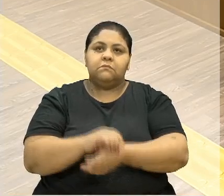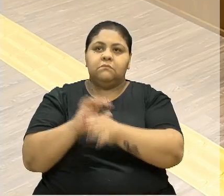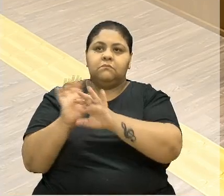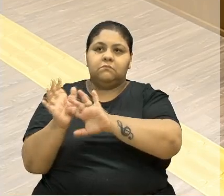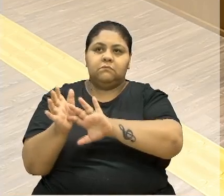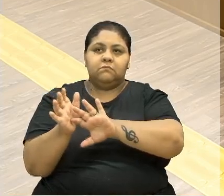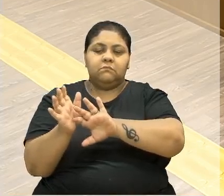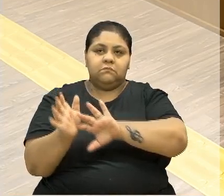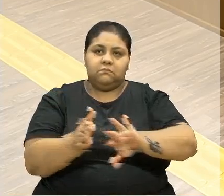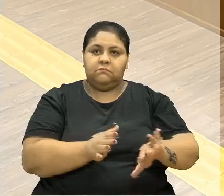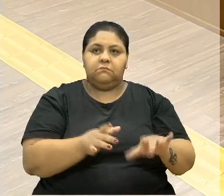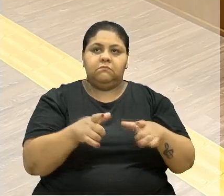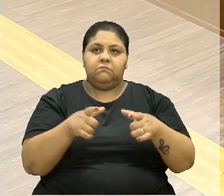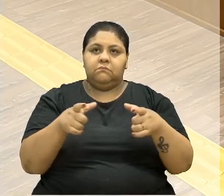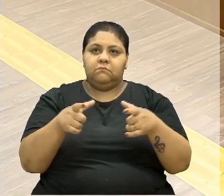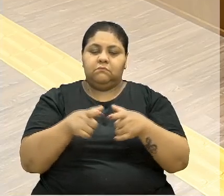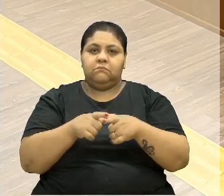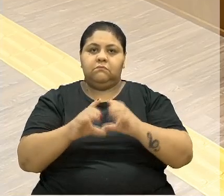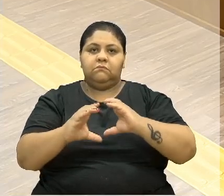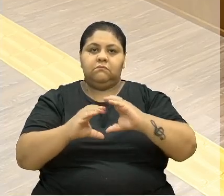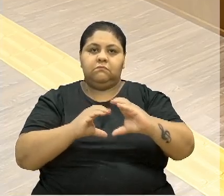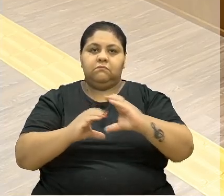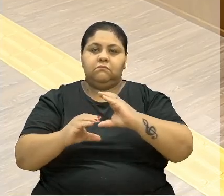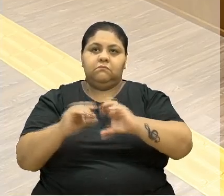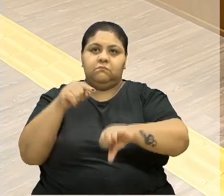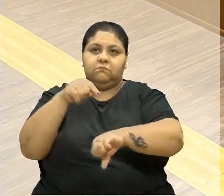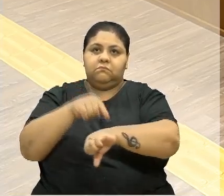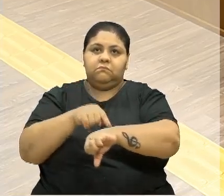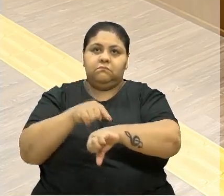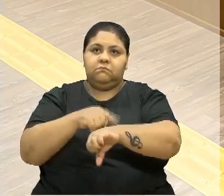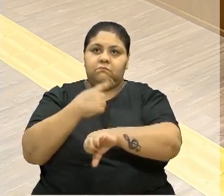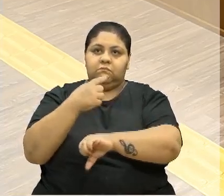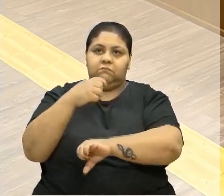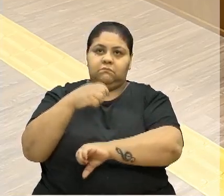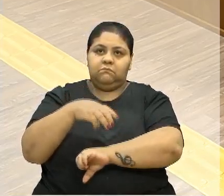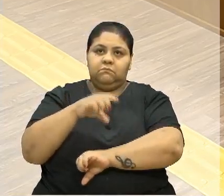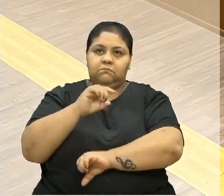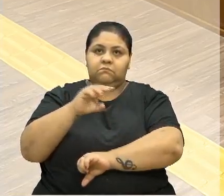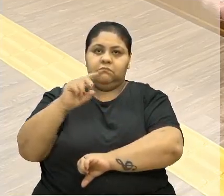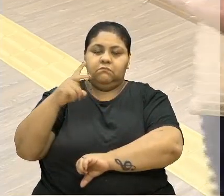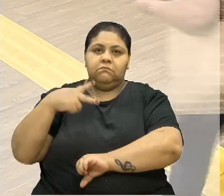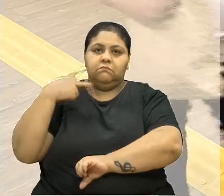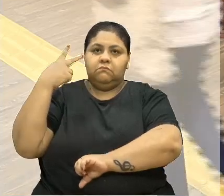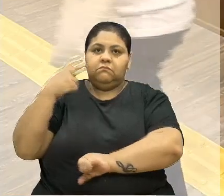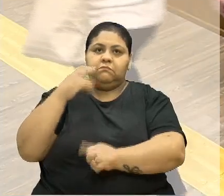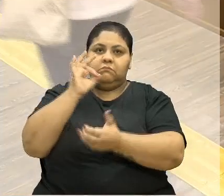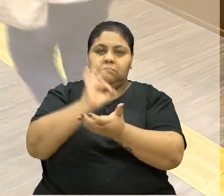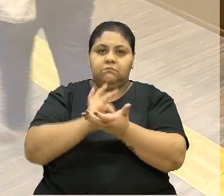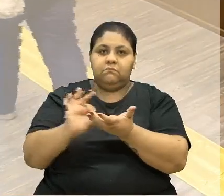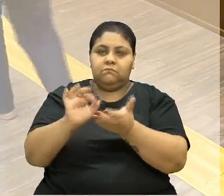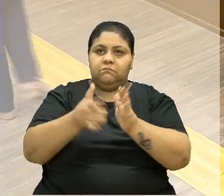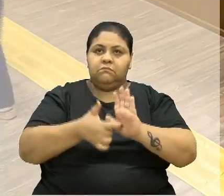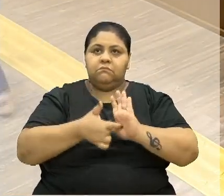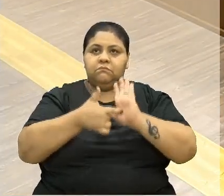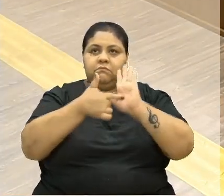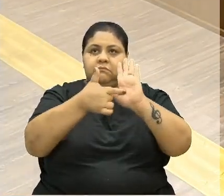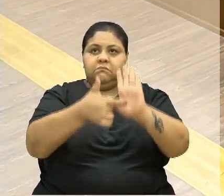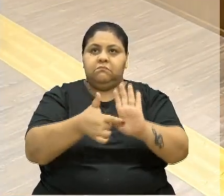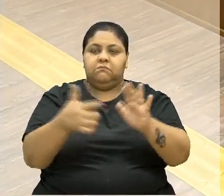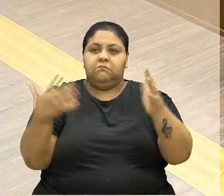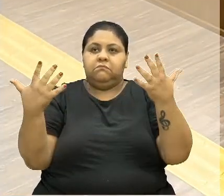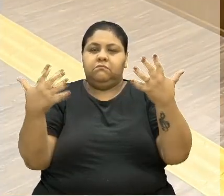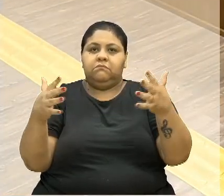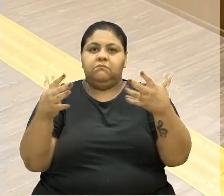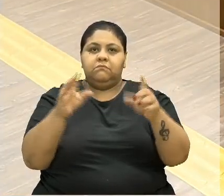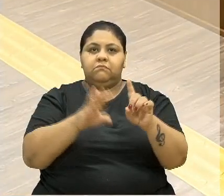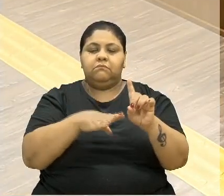Passemos ao espaço das pequenas comunicações, pelo tempo de 1 minuto por vereador inscrito, para a apresentação de votos de pesar,